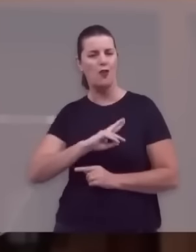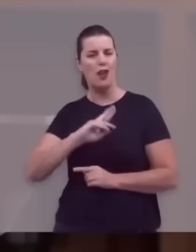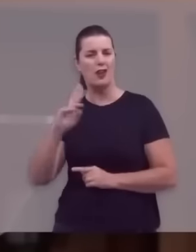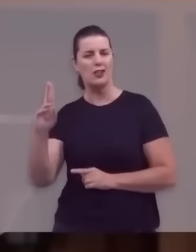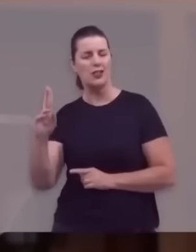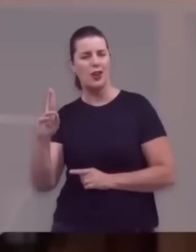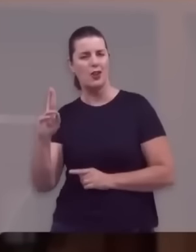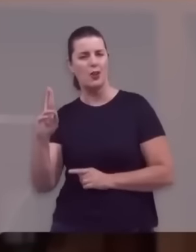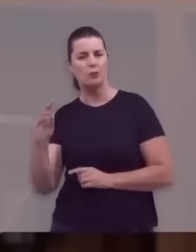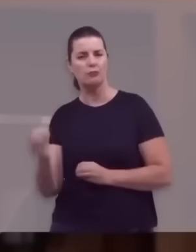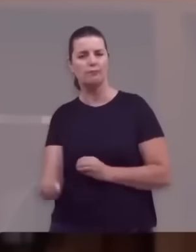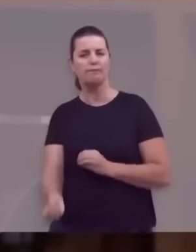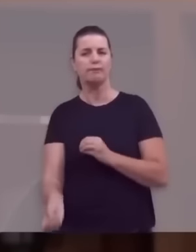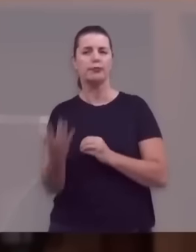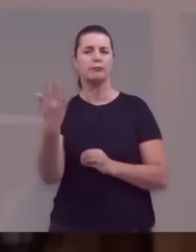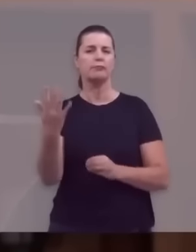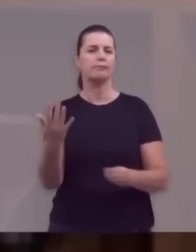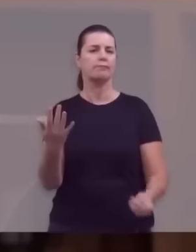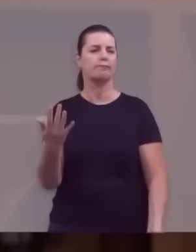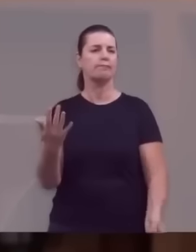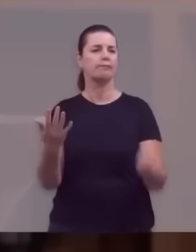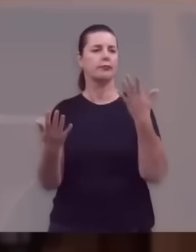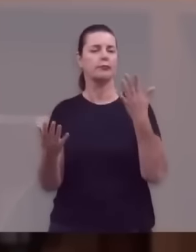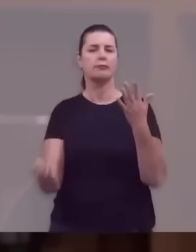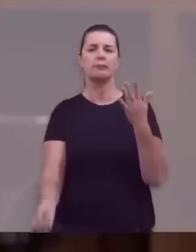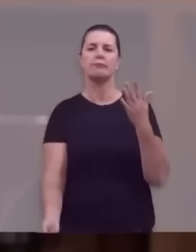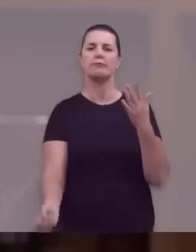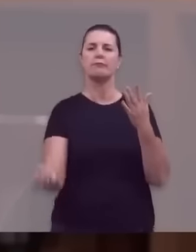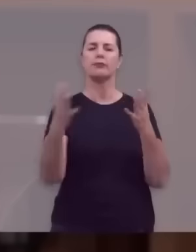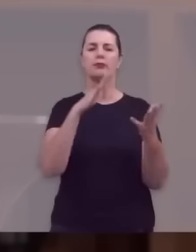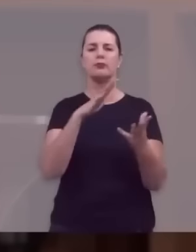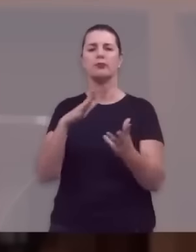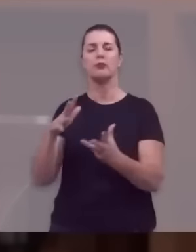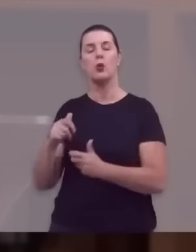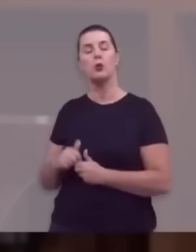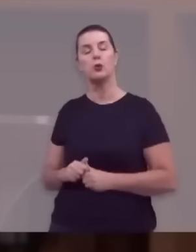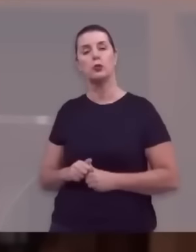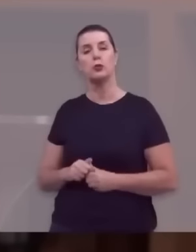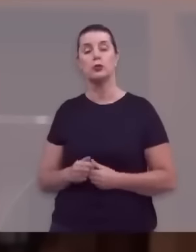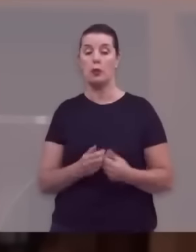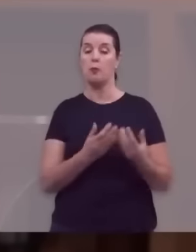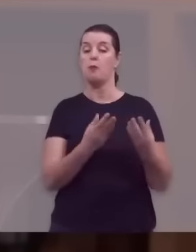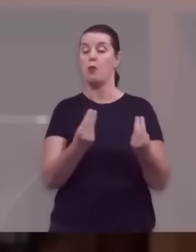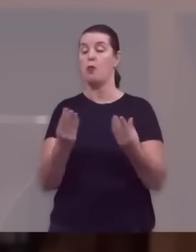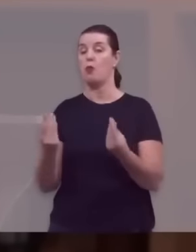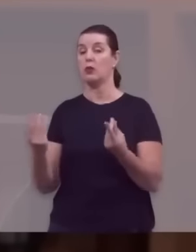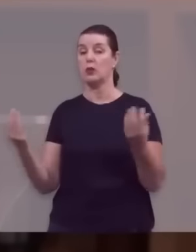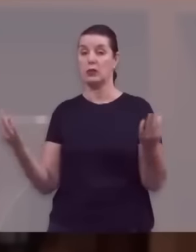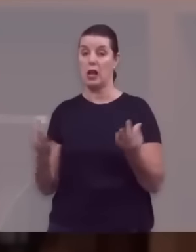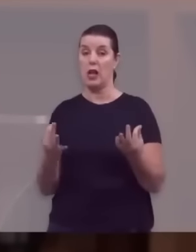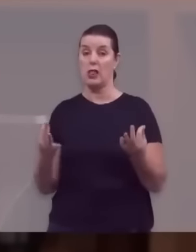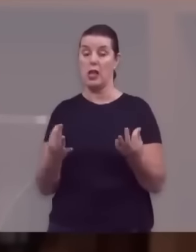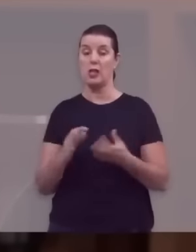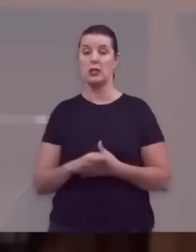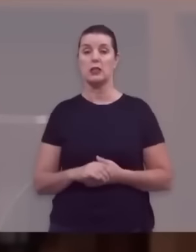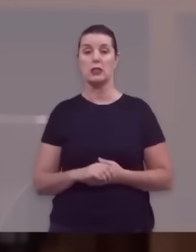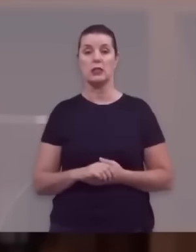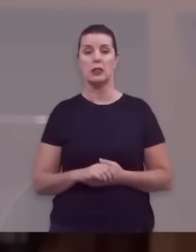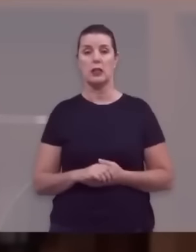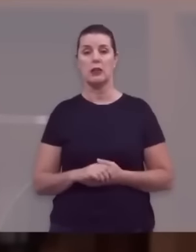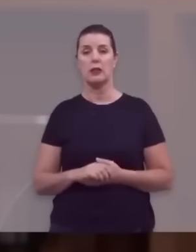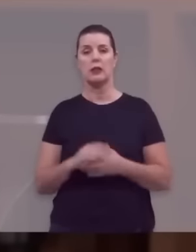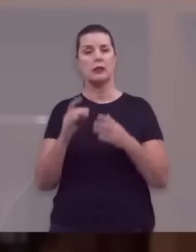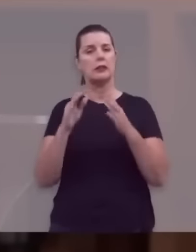religiões surgindo no mundo Muitas delas certamente AD